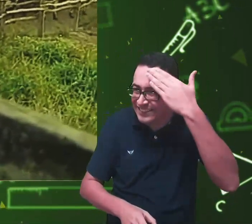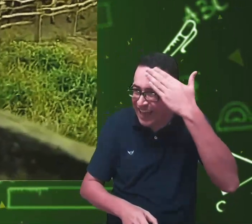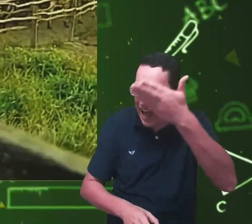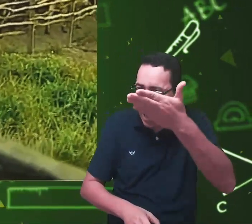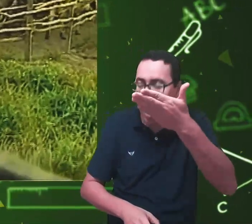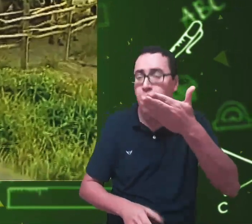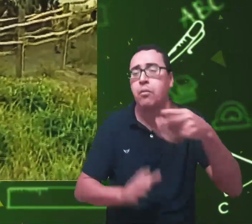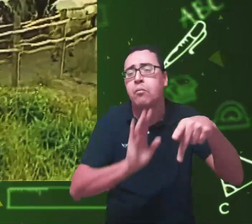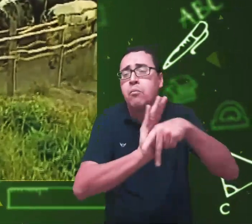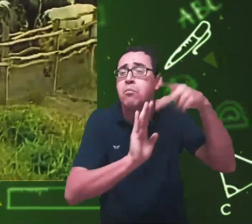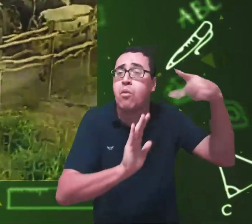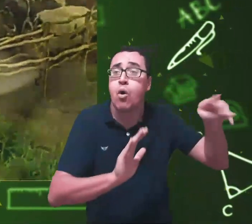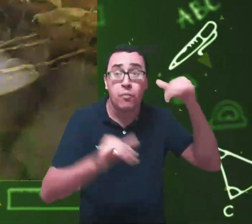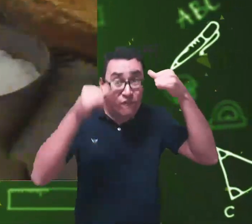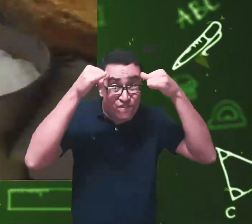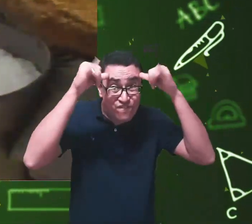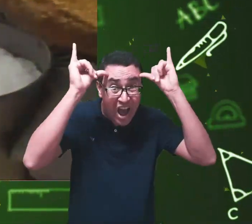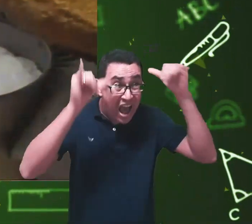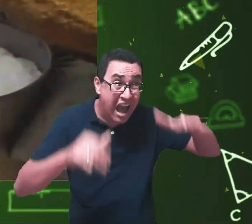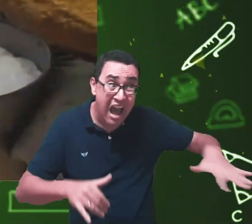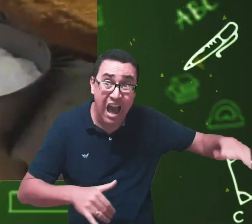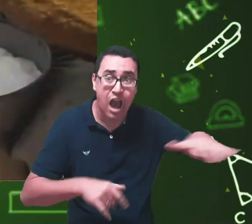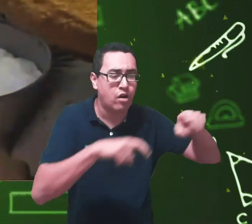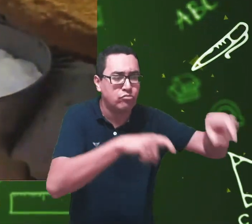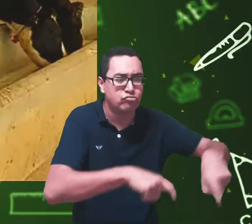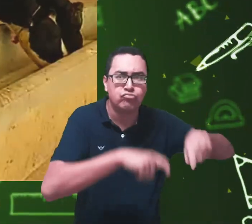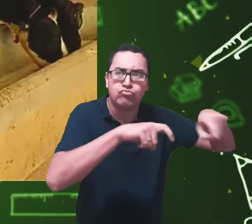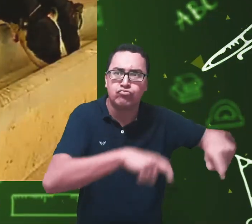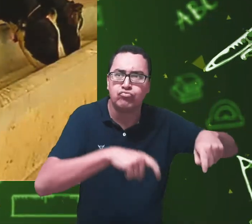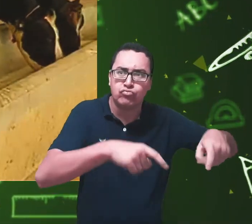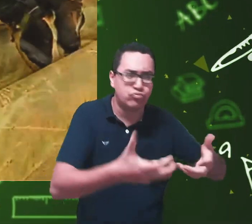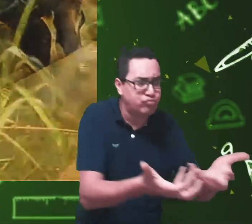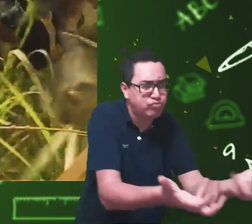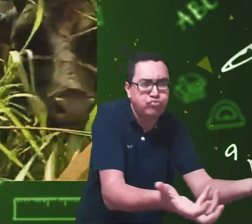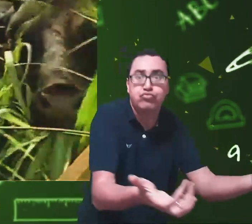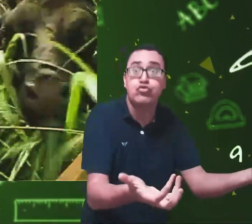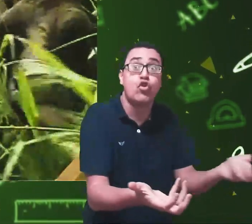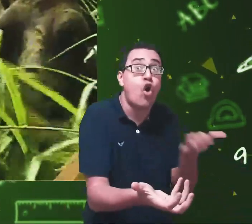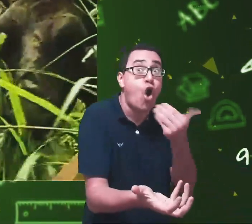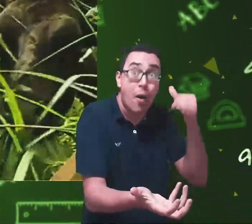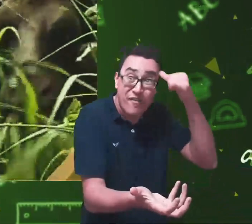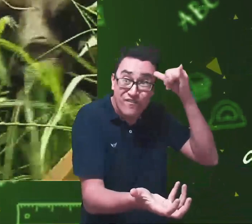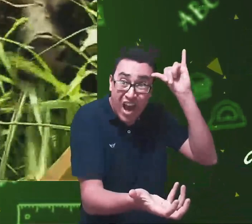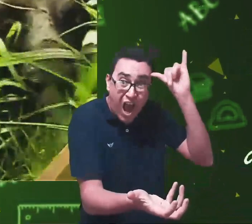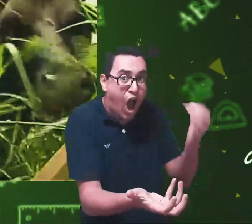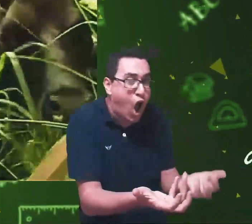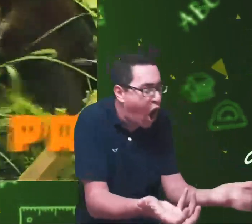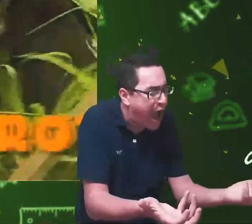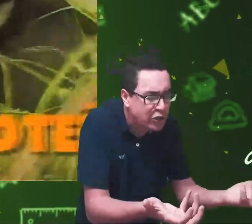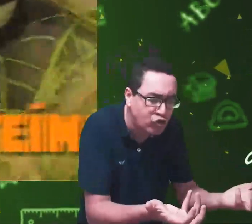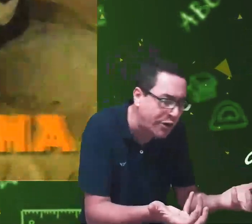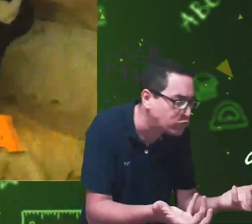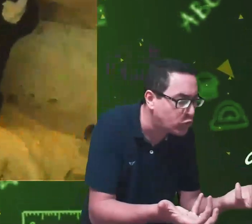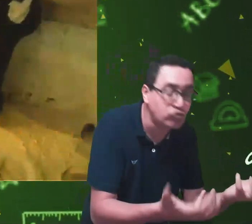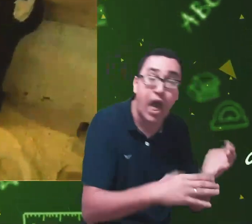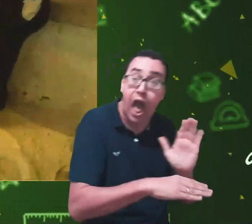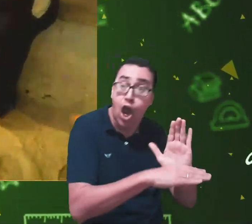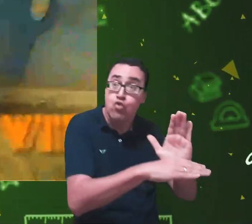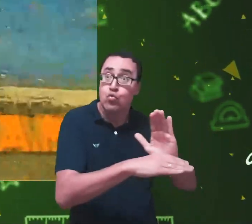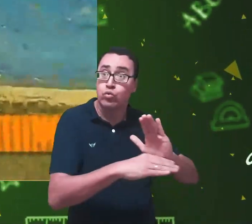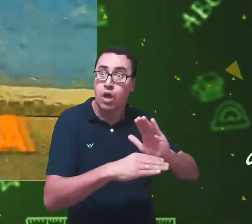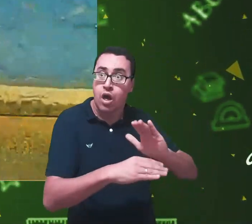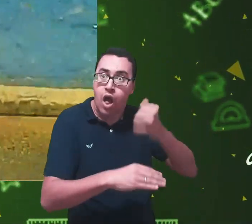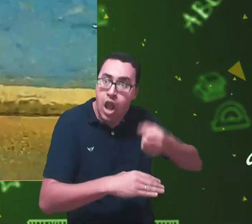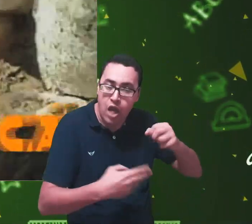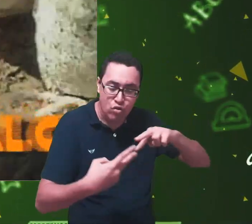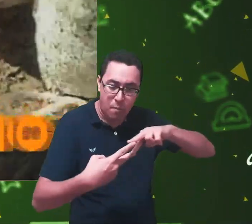é produzido pela vaca lá na fazenda. Tudo que a vaca come ajuda na produção do leite. Ele tem